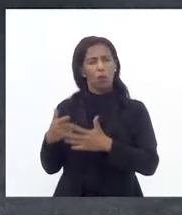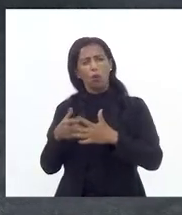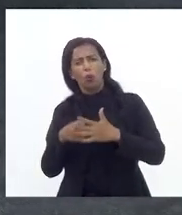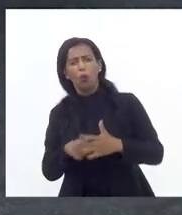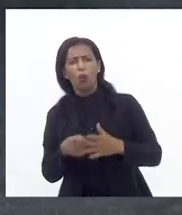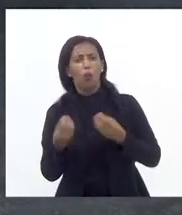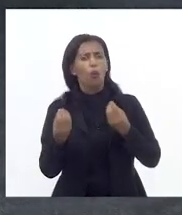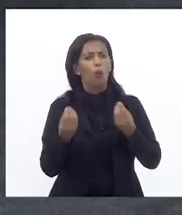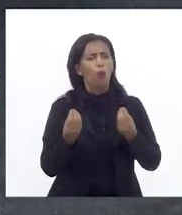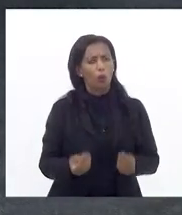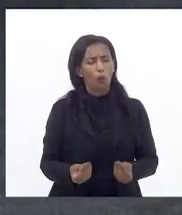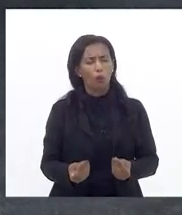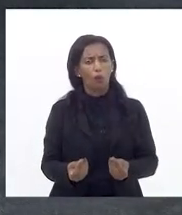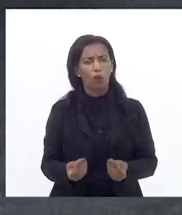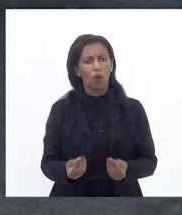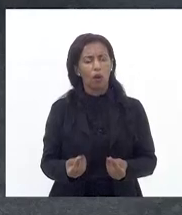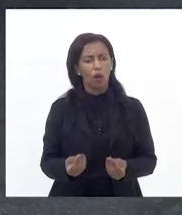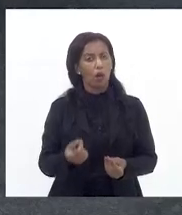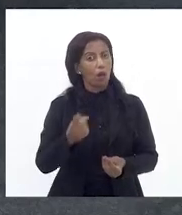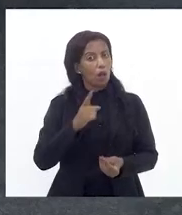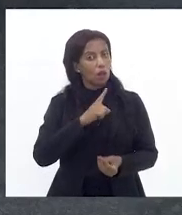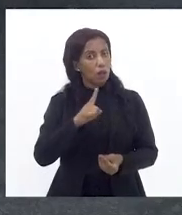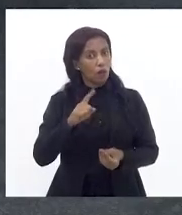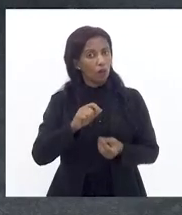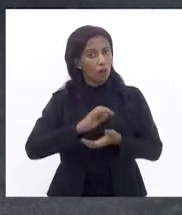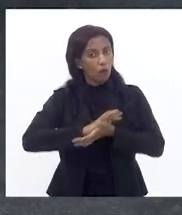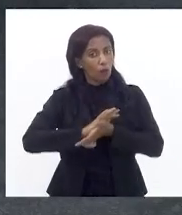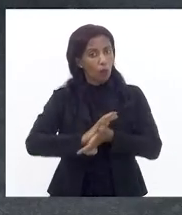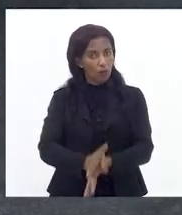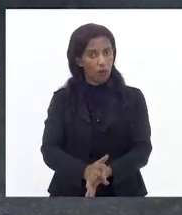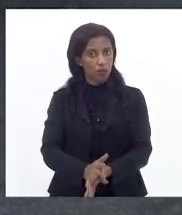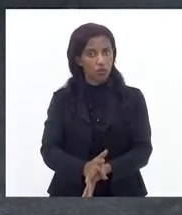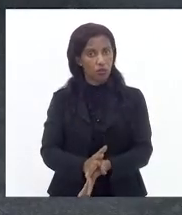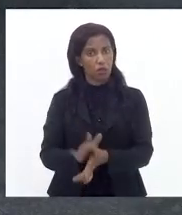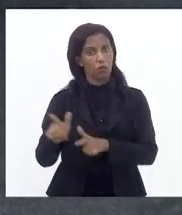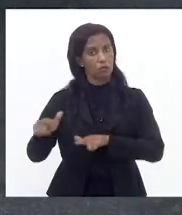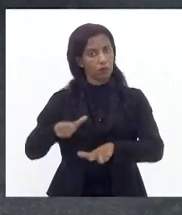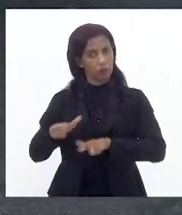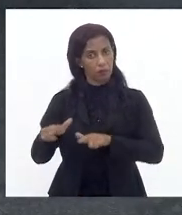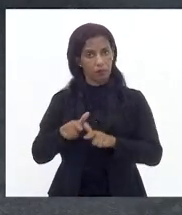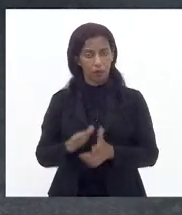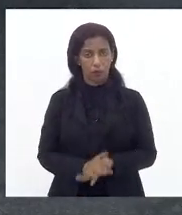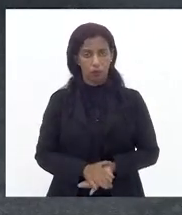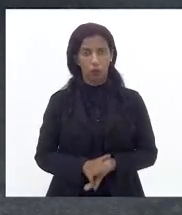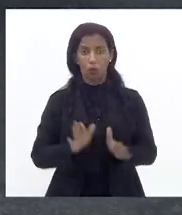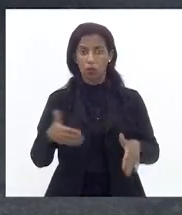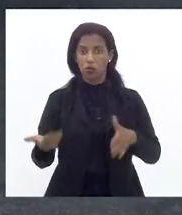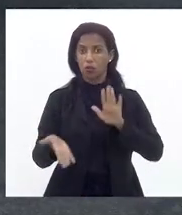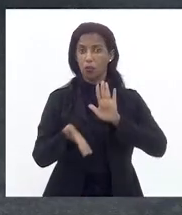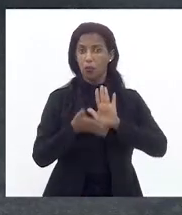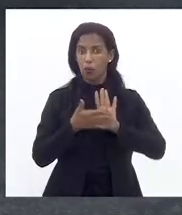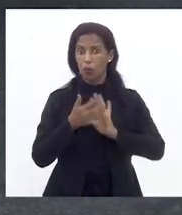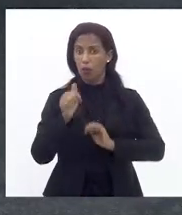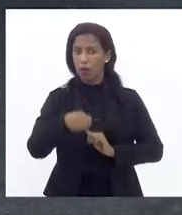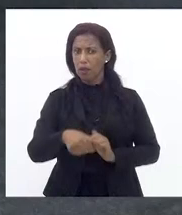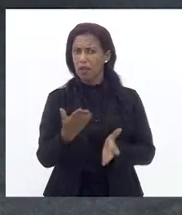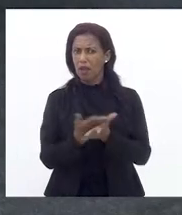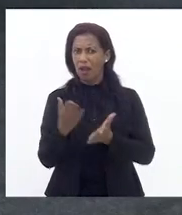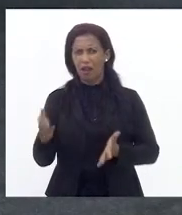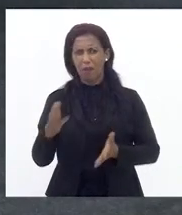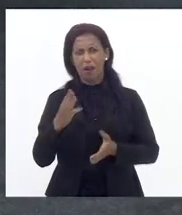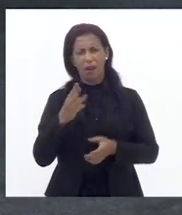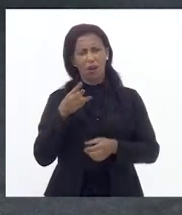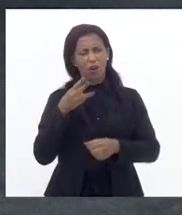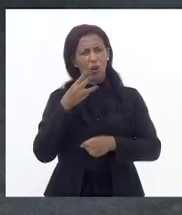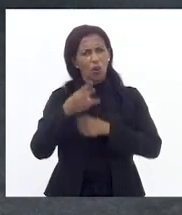não façam essa covardia contra o servidor quando ele se propõe aqui acabar com o